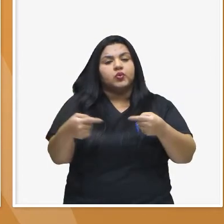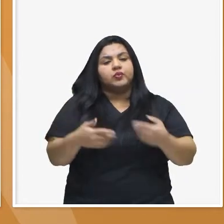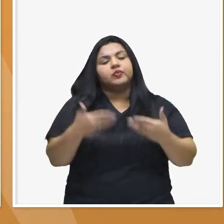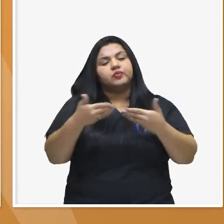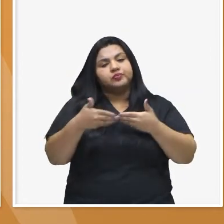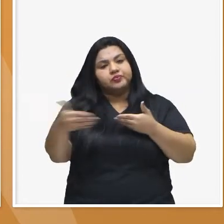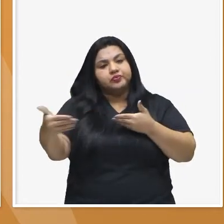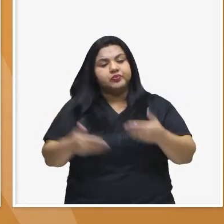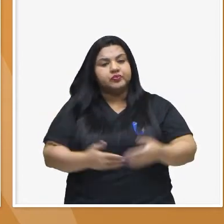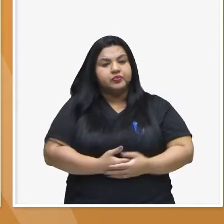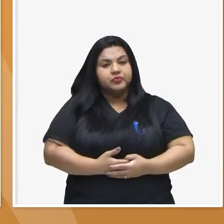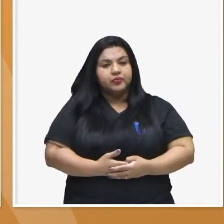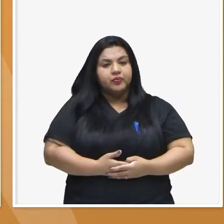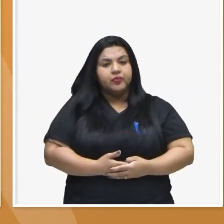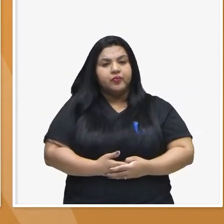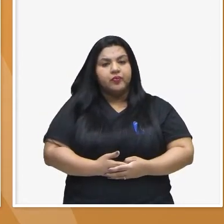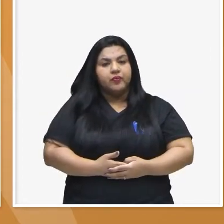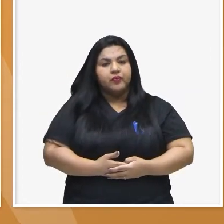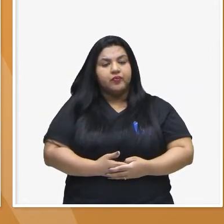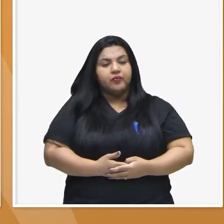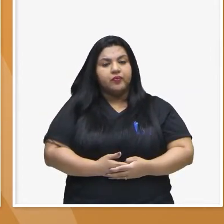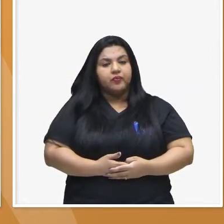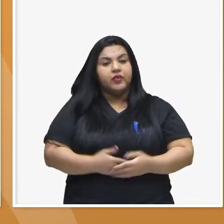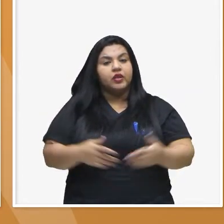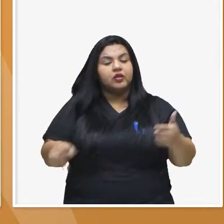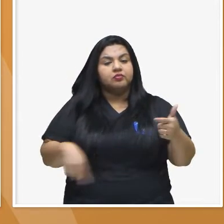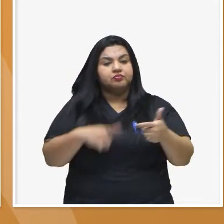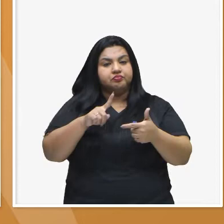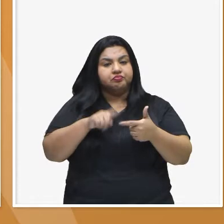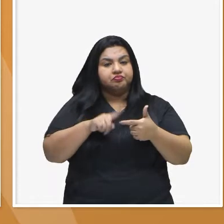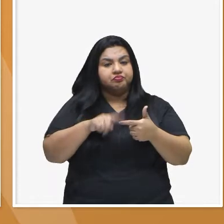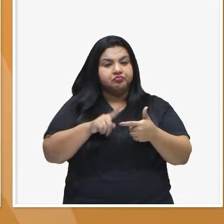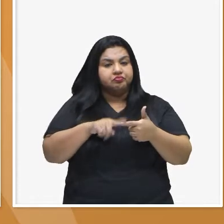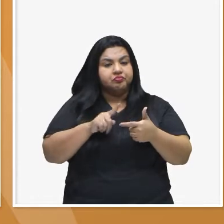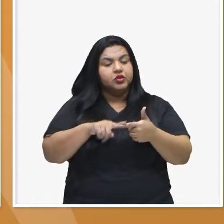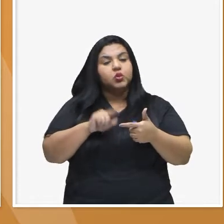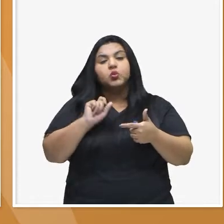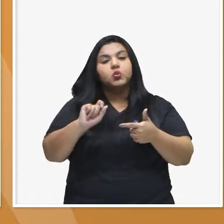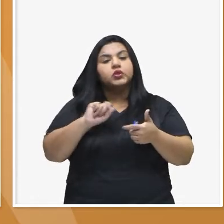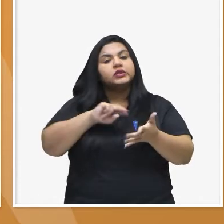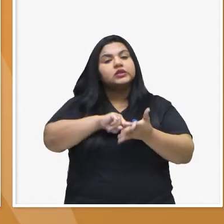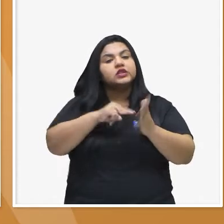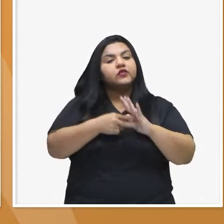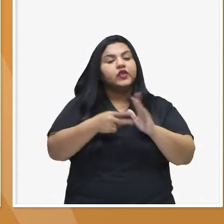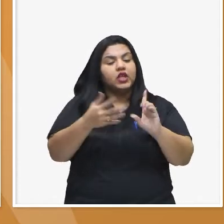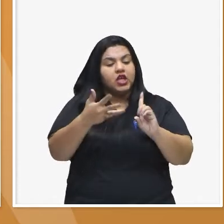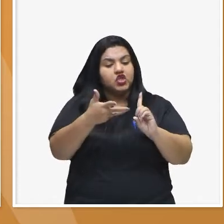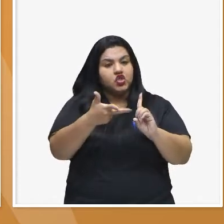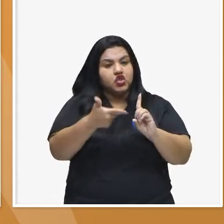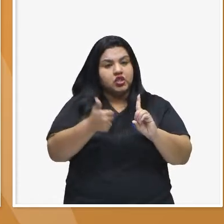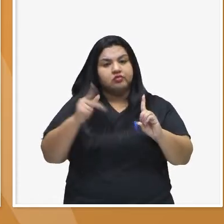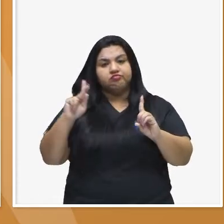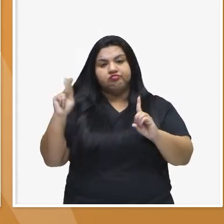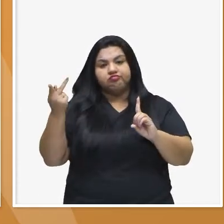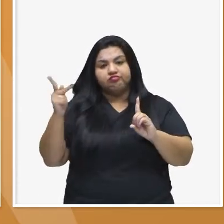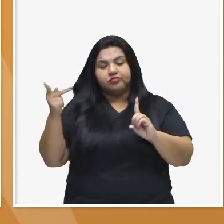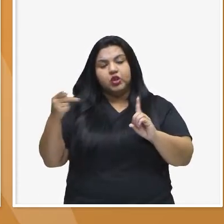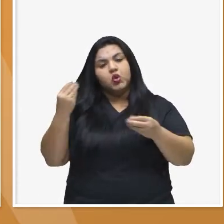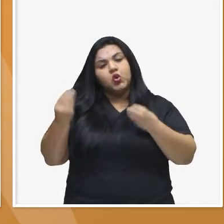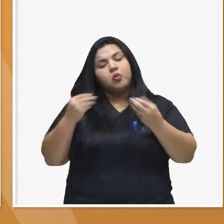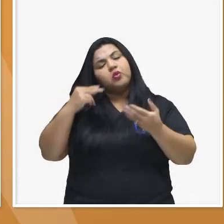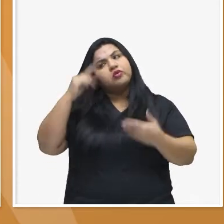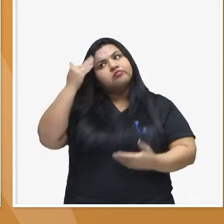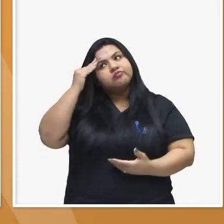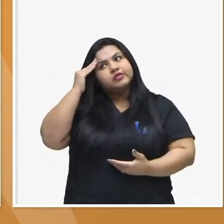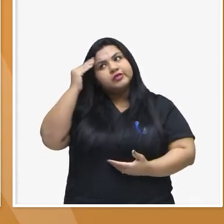avançar. Vamos ver agora a dialética hegeliana. Né? O que ele realmente, então, como é que ele traduziu, como é que ele